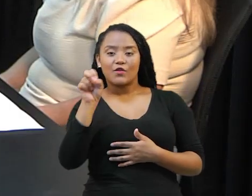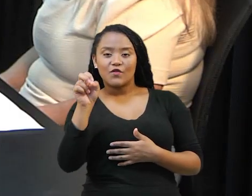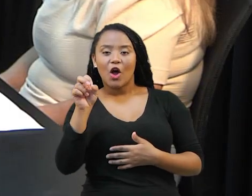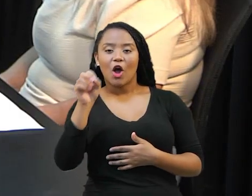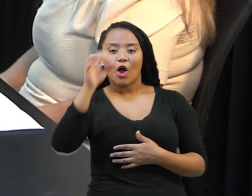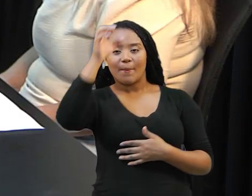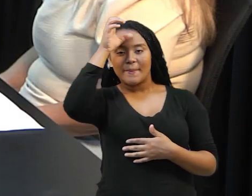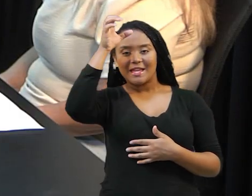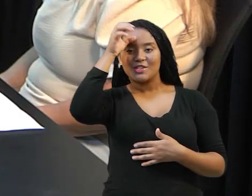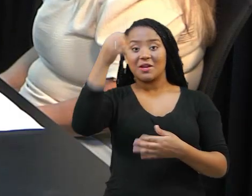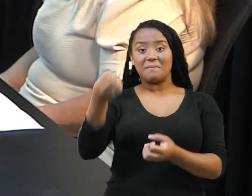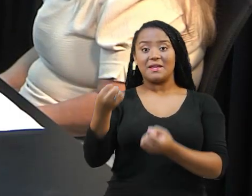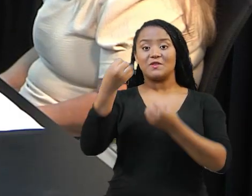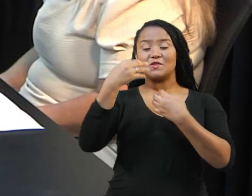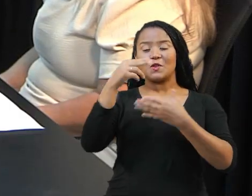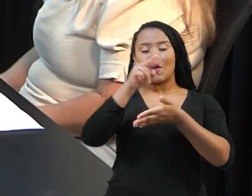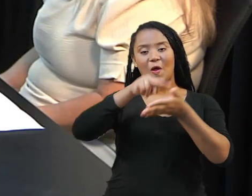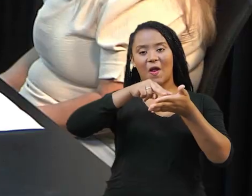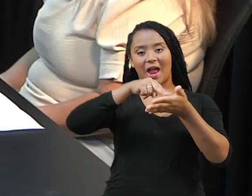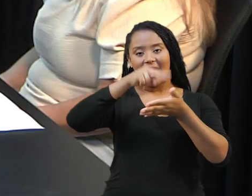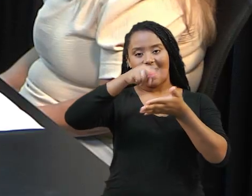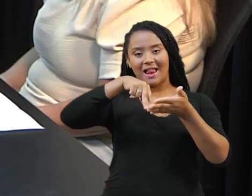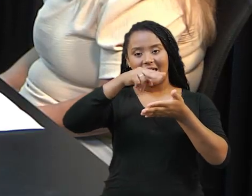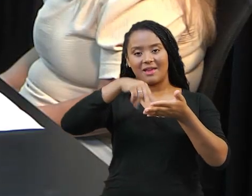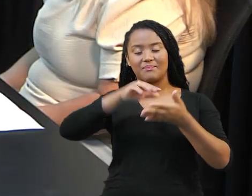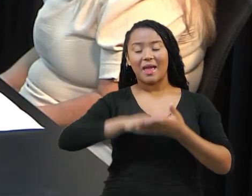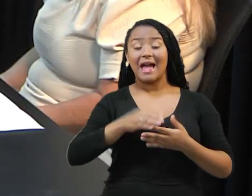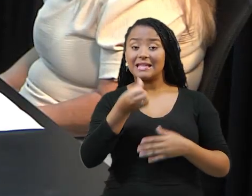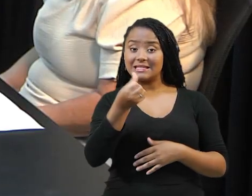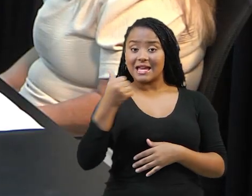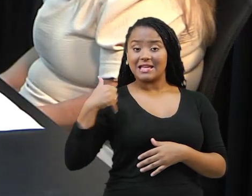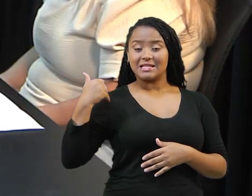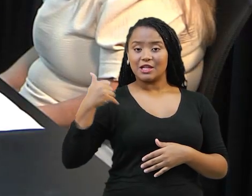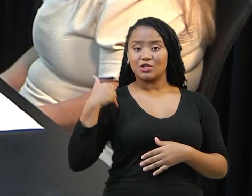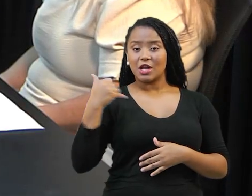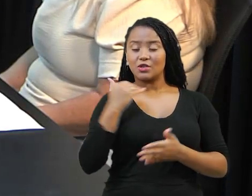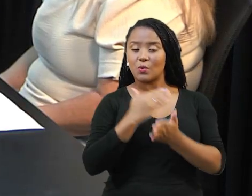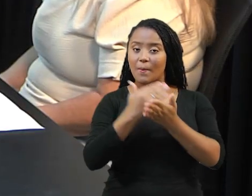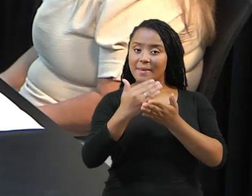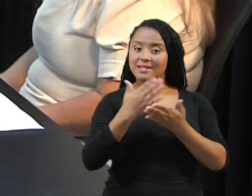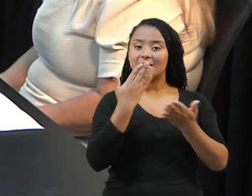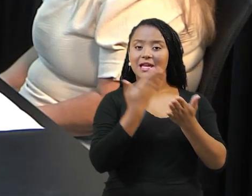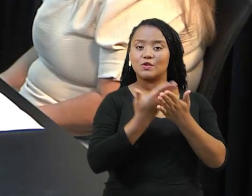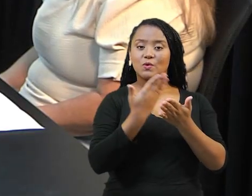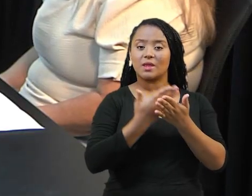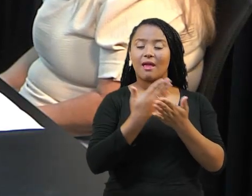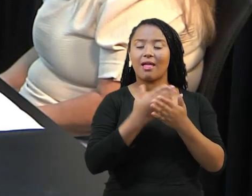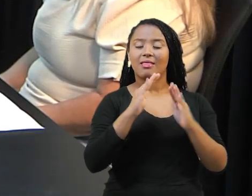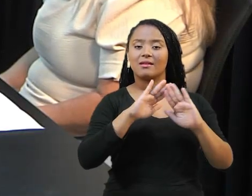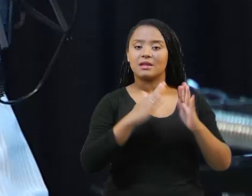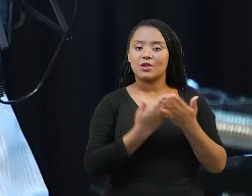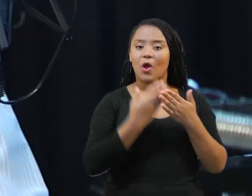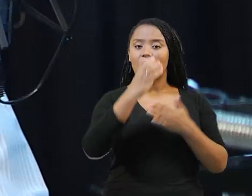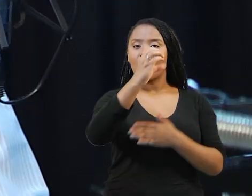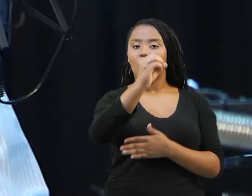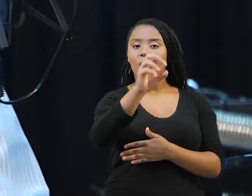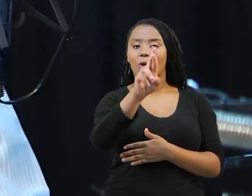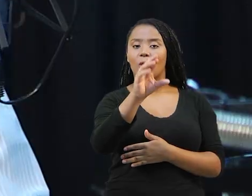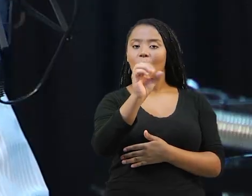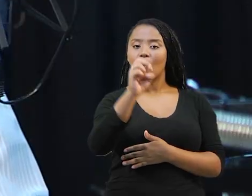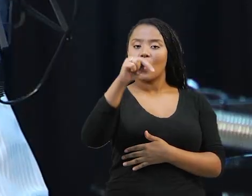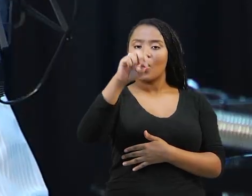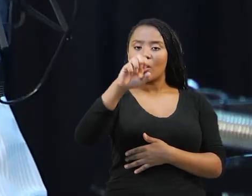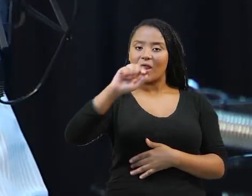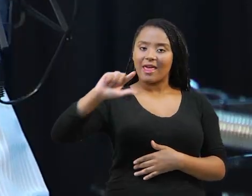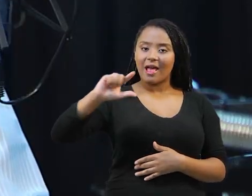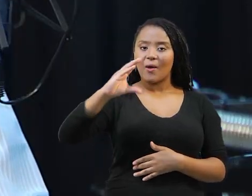passei para Coronel Carneiro e foi assim. 6 anos, Coronel Carneiro da primeira à quarta série, depois fui para o